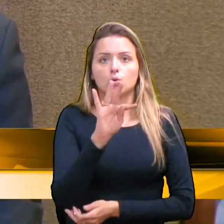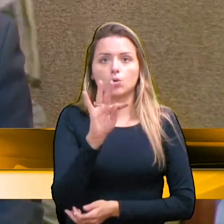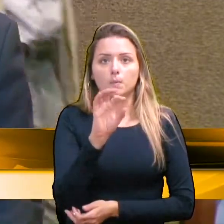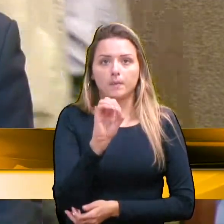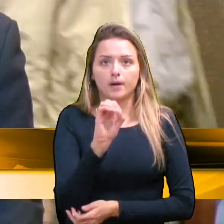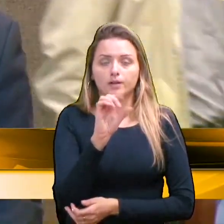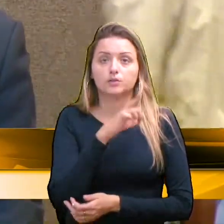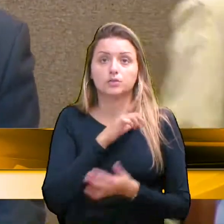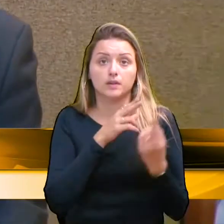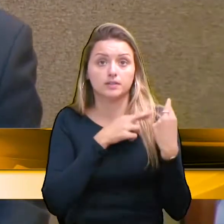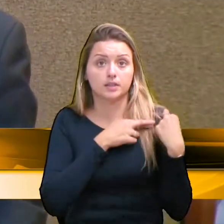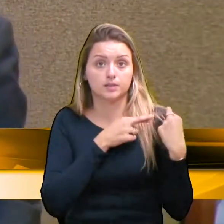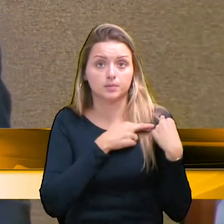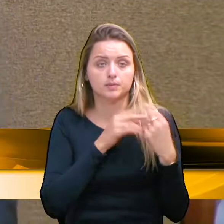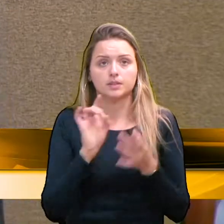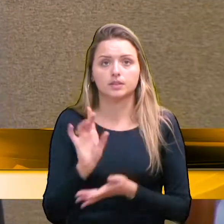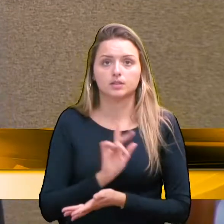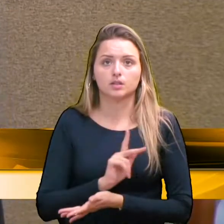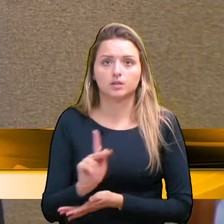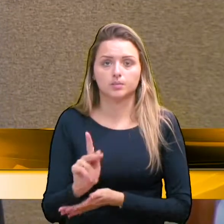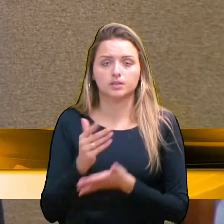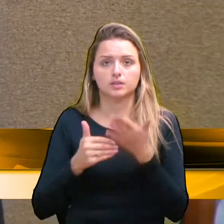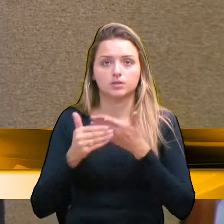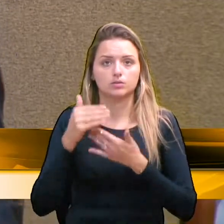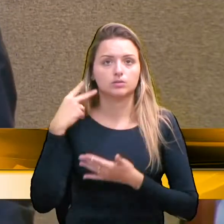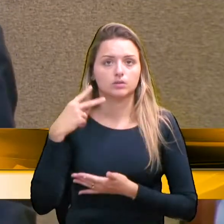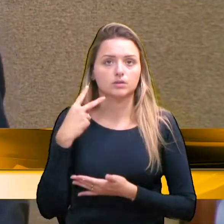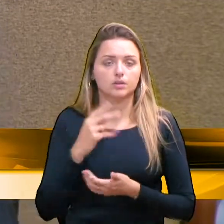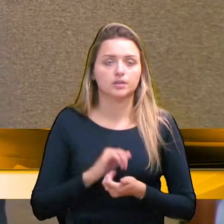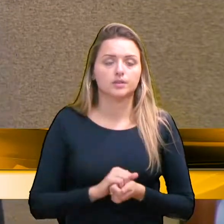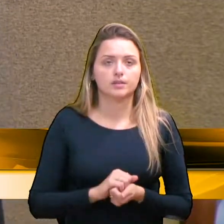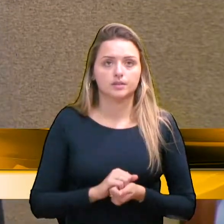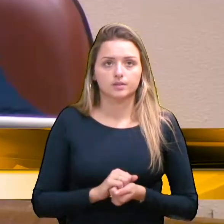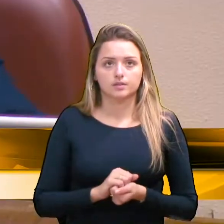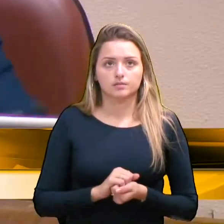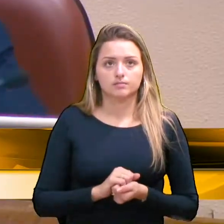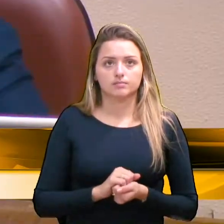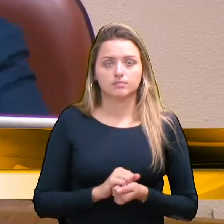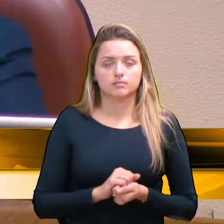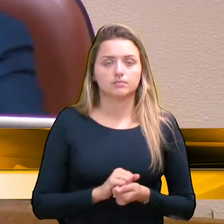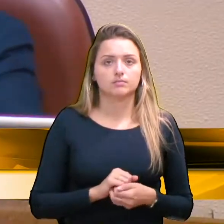atenta a essa situação. É isso, senhor presidente, senhoras e senhores vereadores.